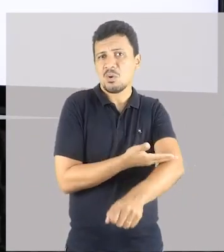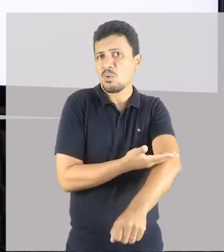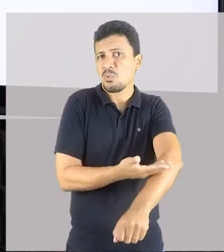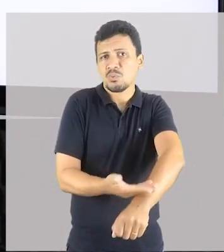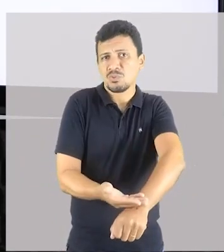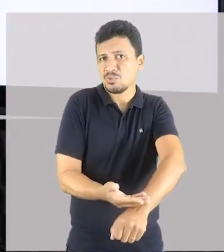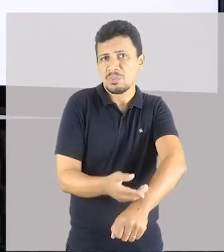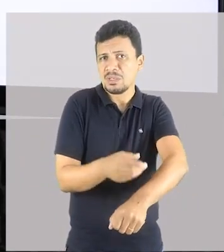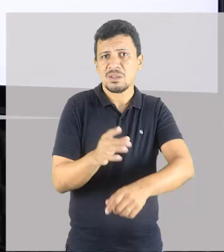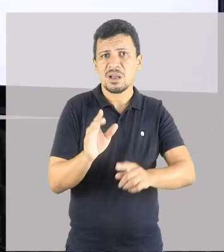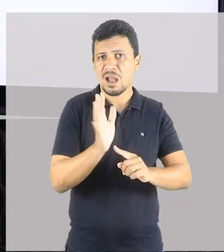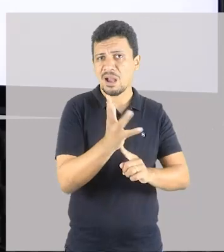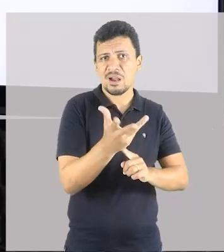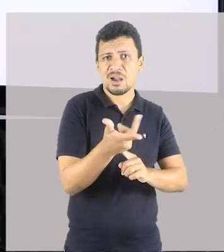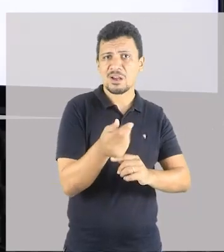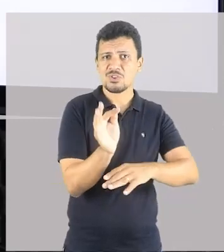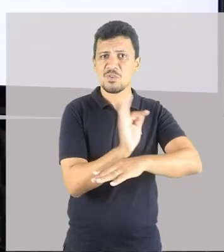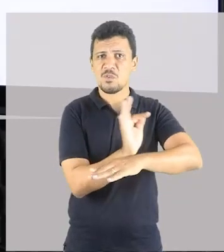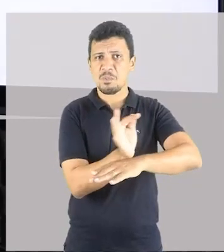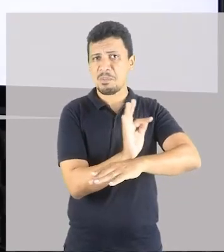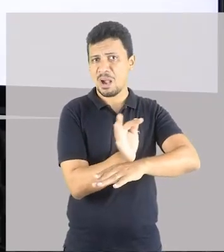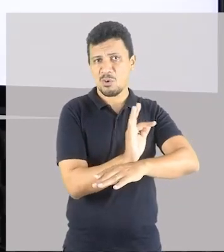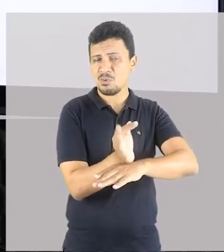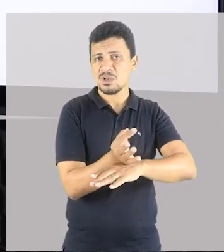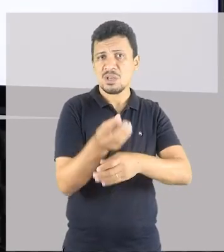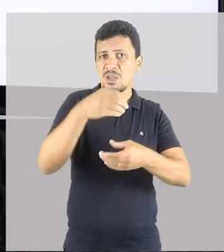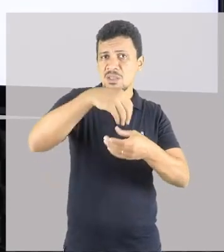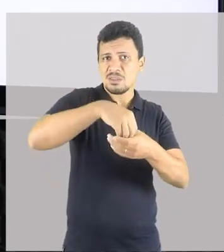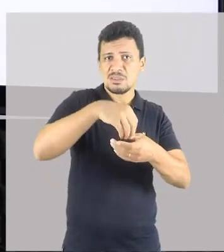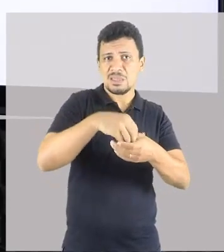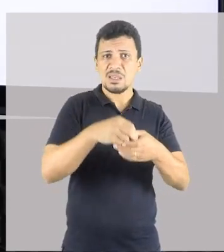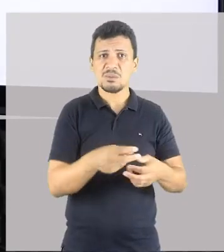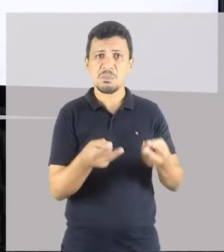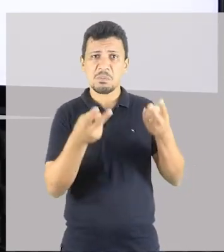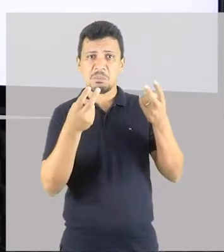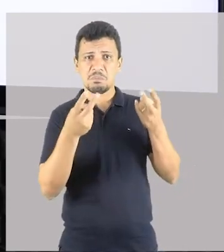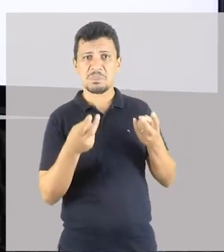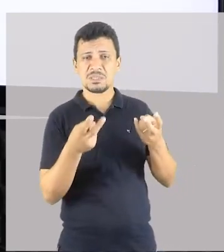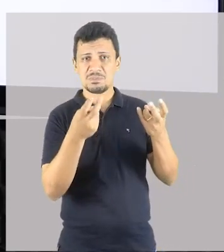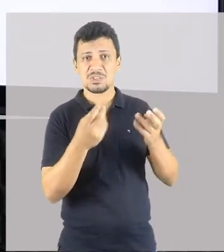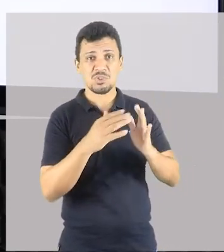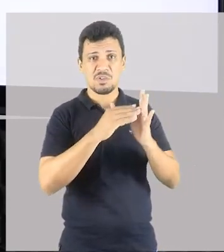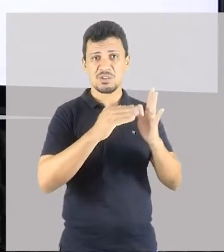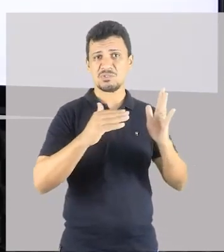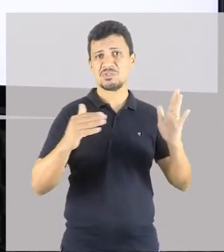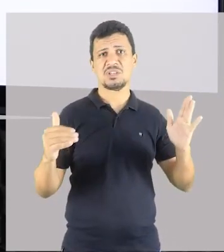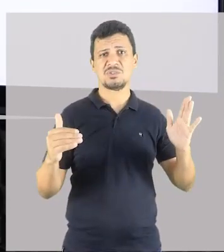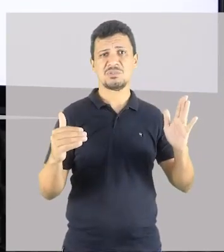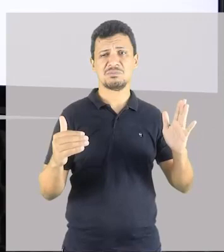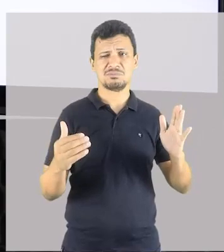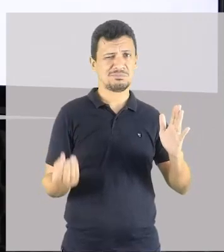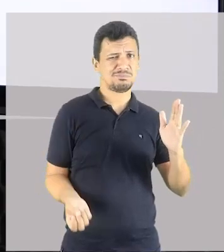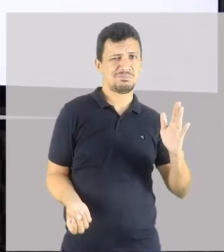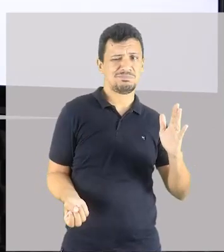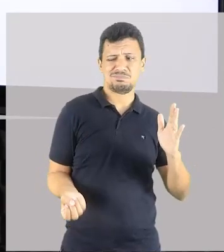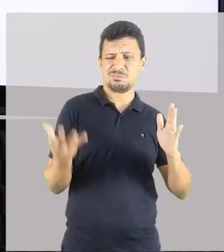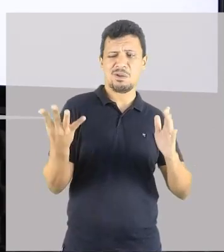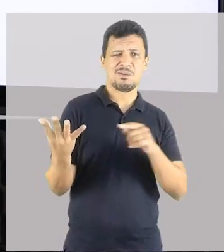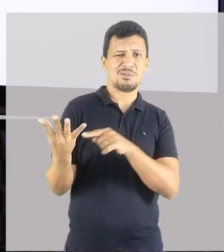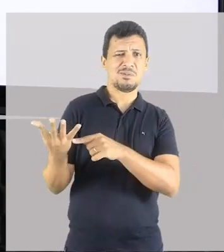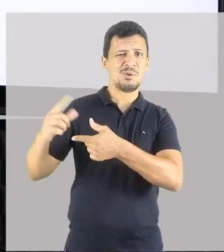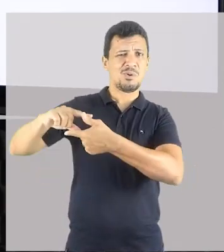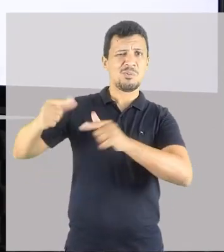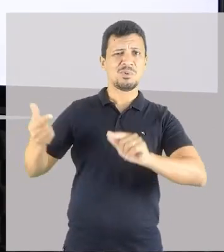àquela arte formal, àquela arte dentro de uma perspectiva estética, e, de repente, o modernismo ele rompe com